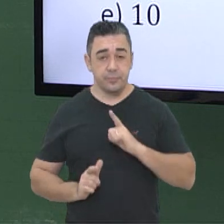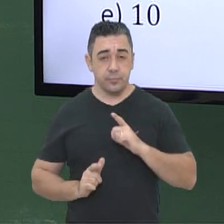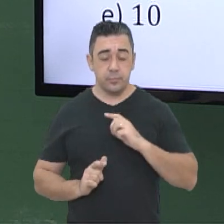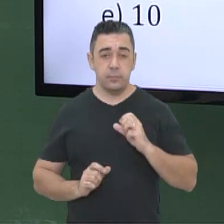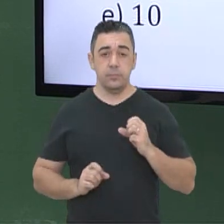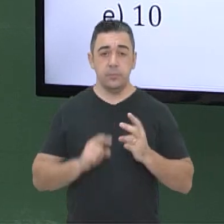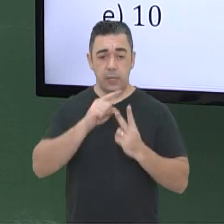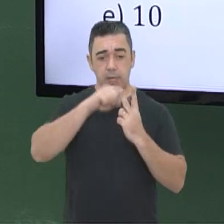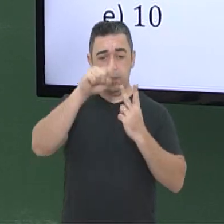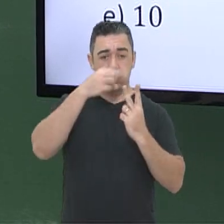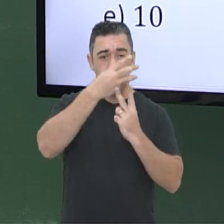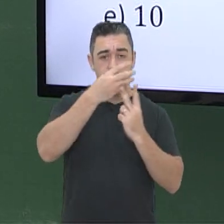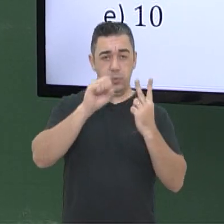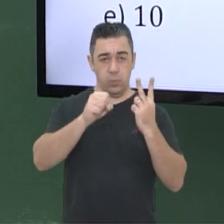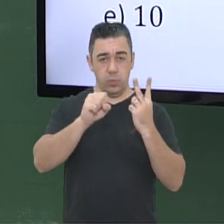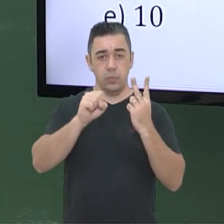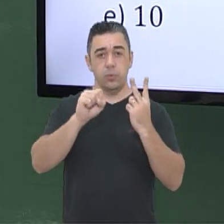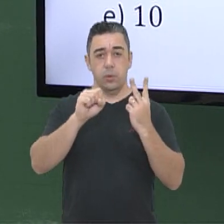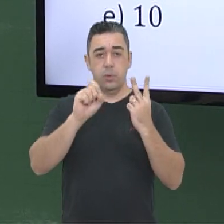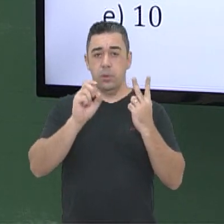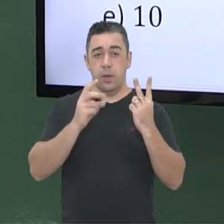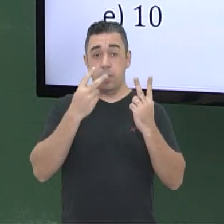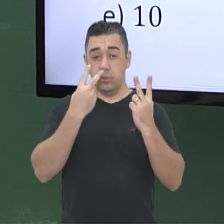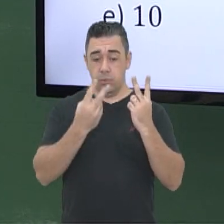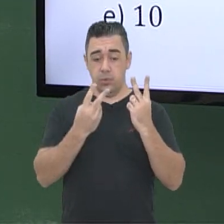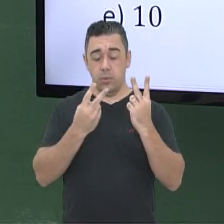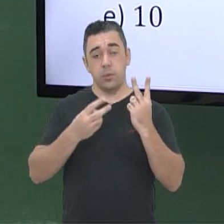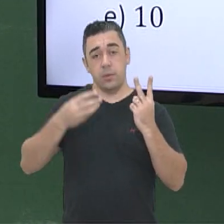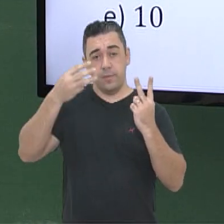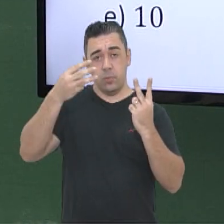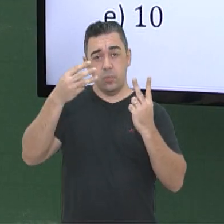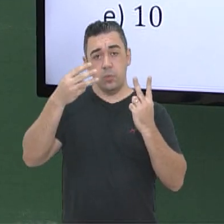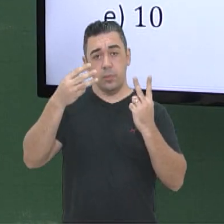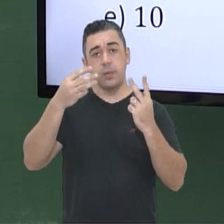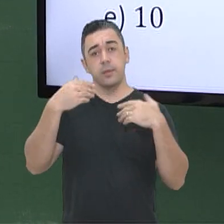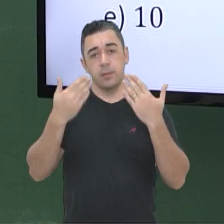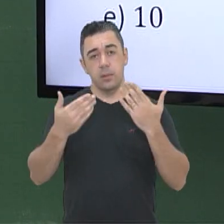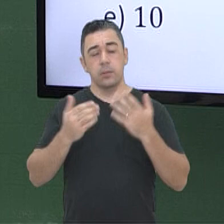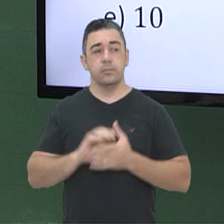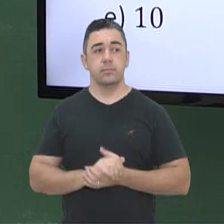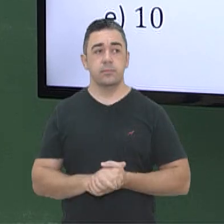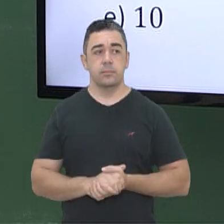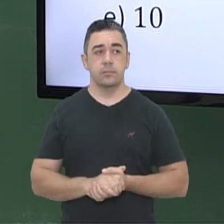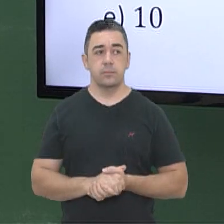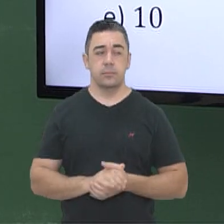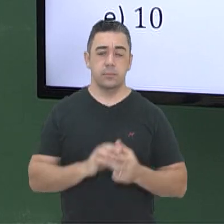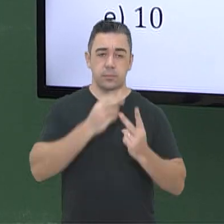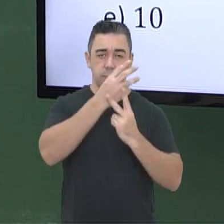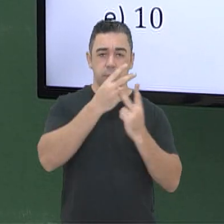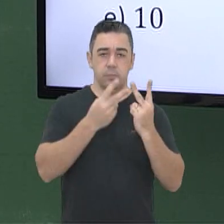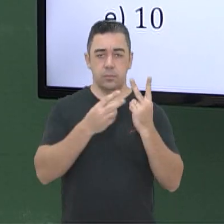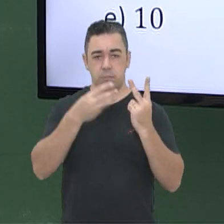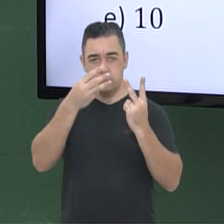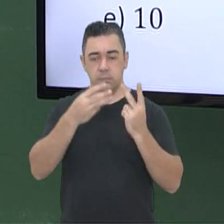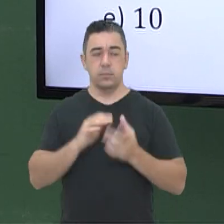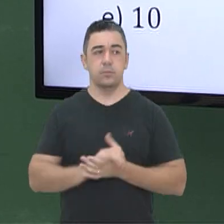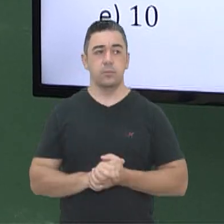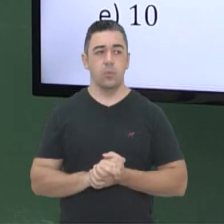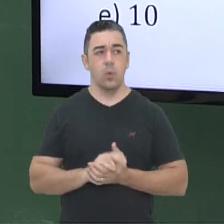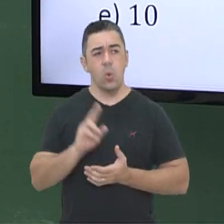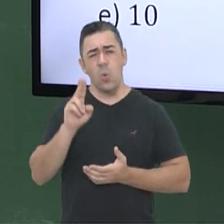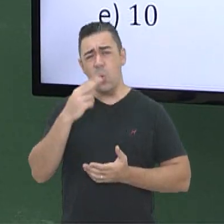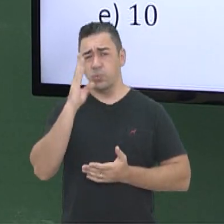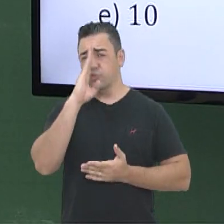raiz cúbica de 8. 8 é o mesmo que 2 elevado ao cubo. Então, eu fico com raiz cúbica de 2 ao cubo.